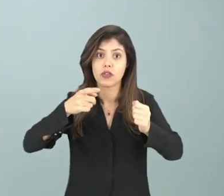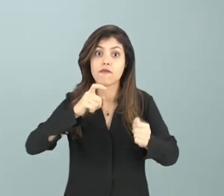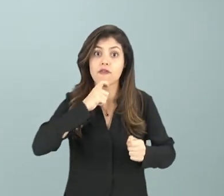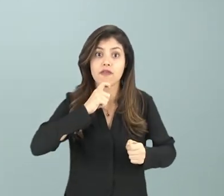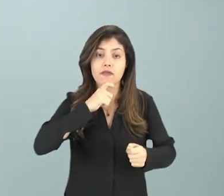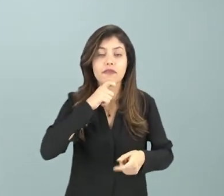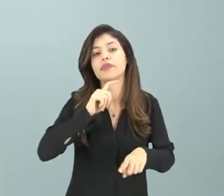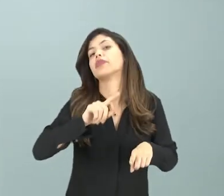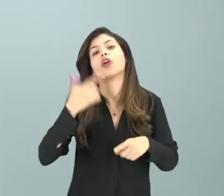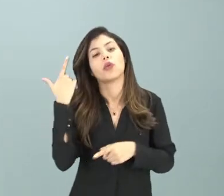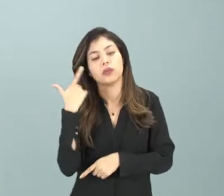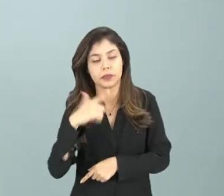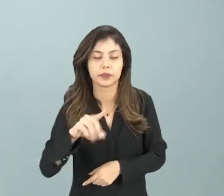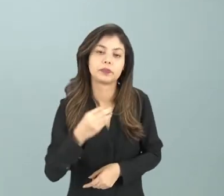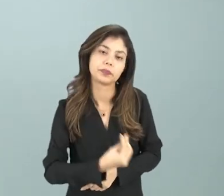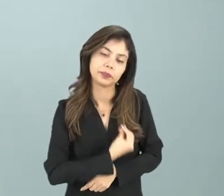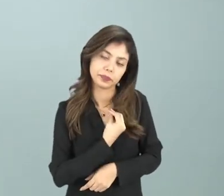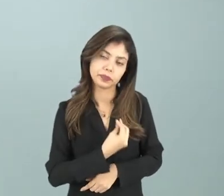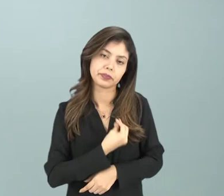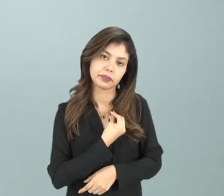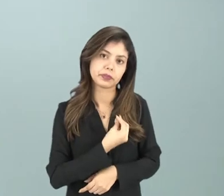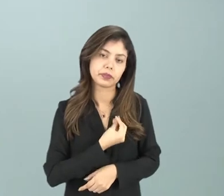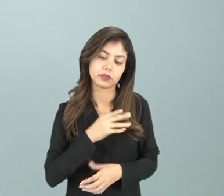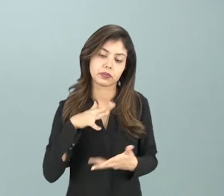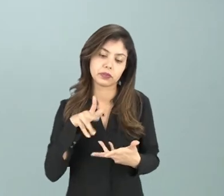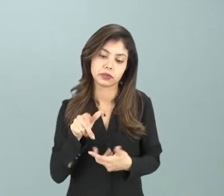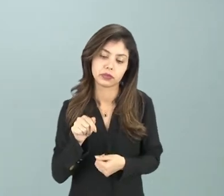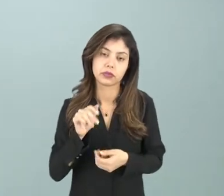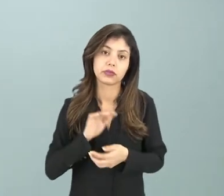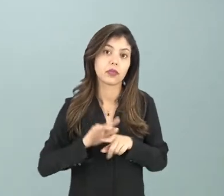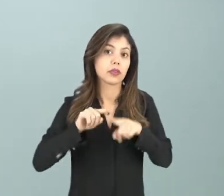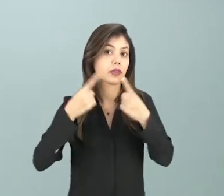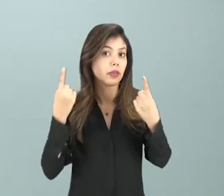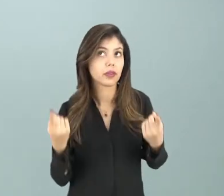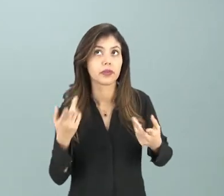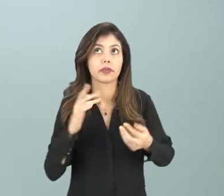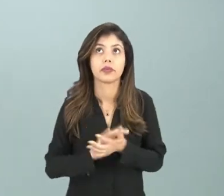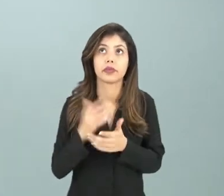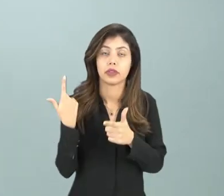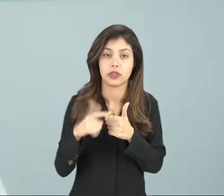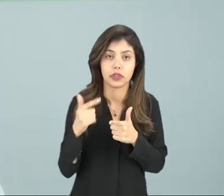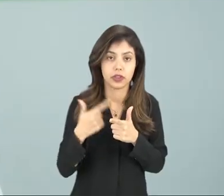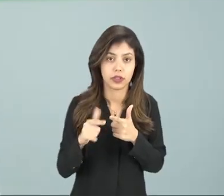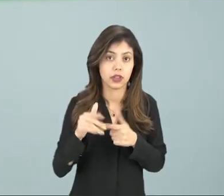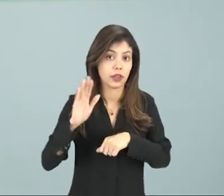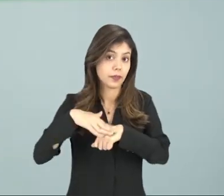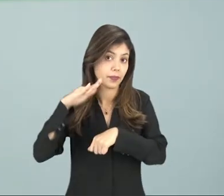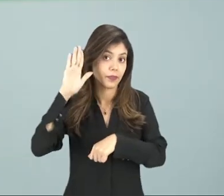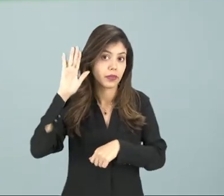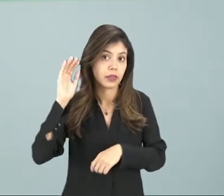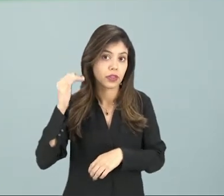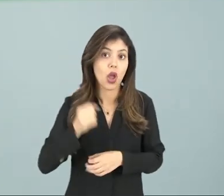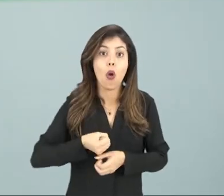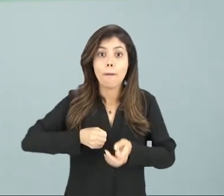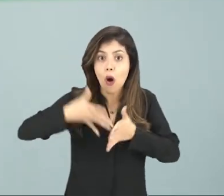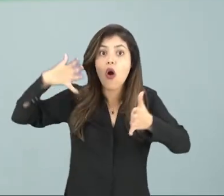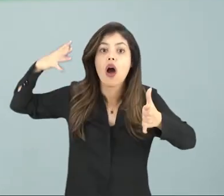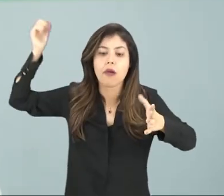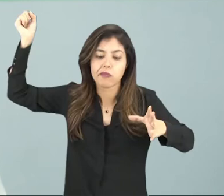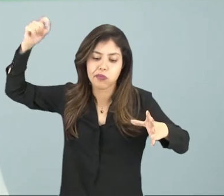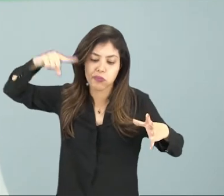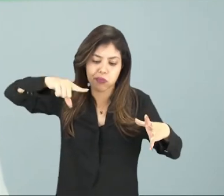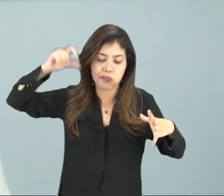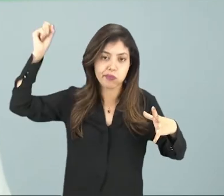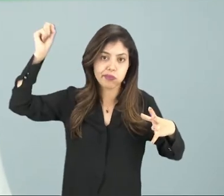né então não conseguiremos viver no planeta mas o problema maior está sendo a intensificação